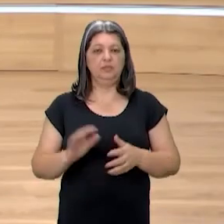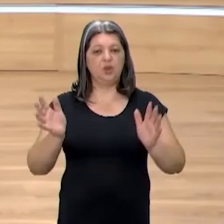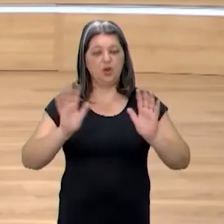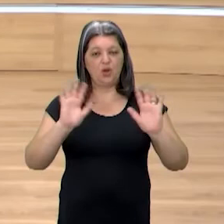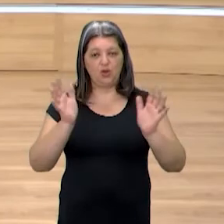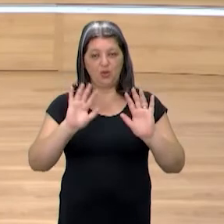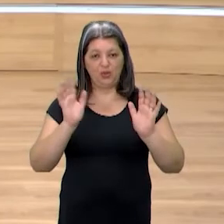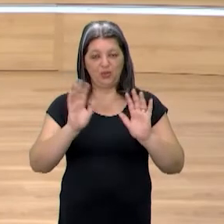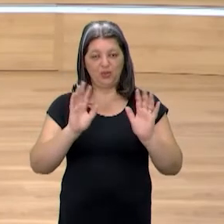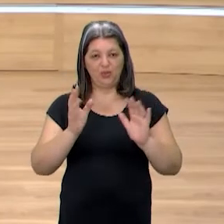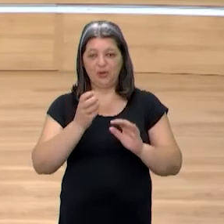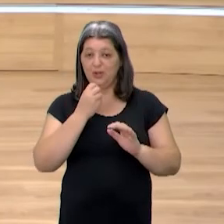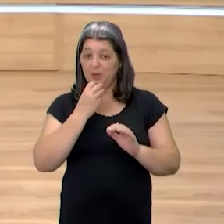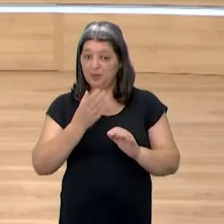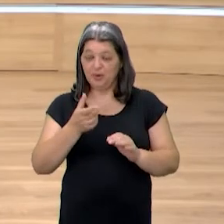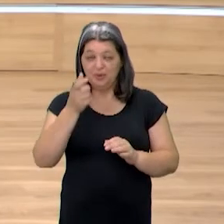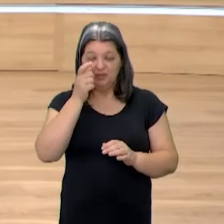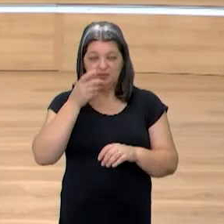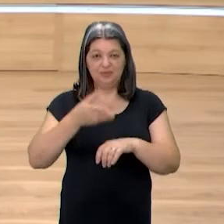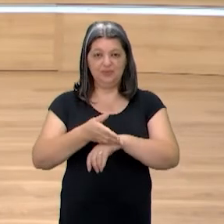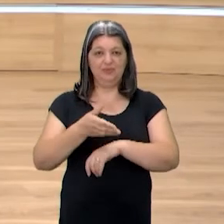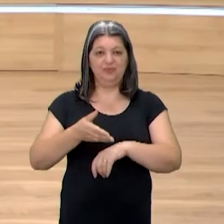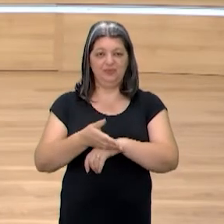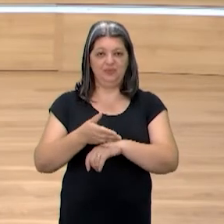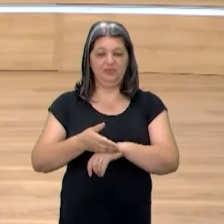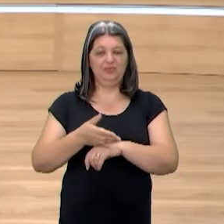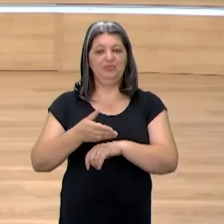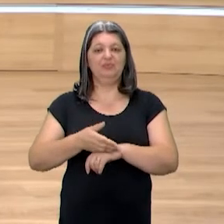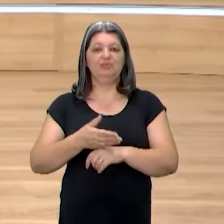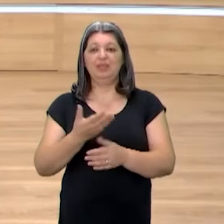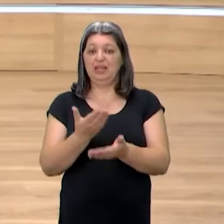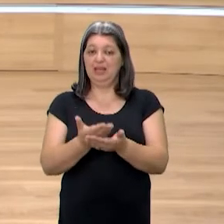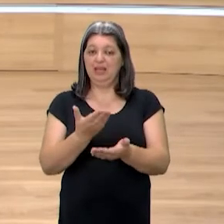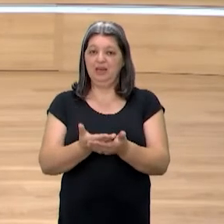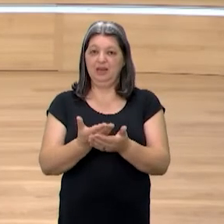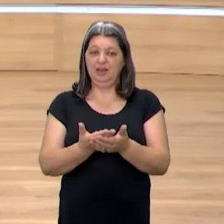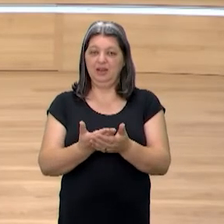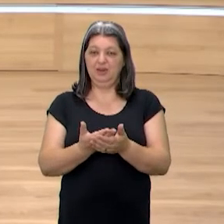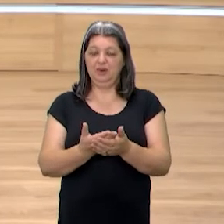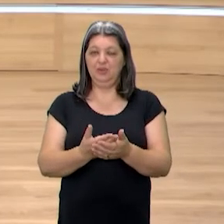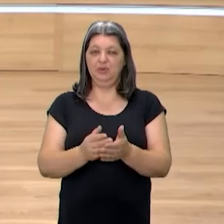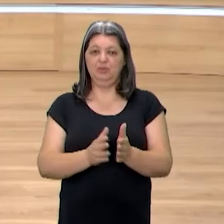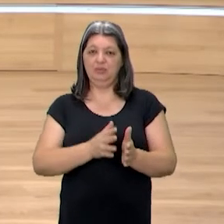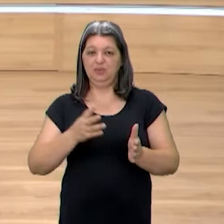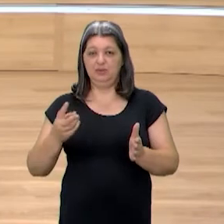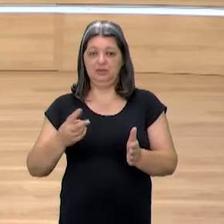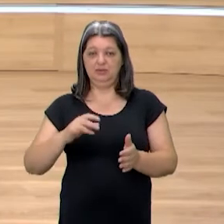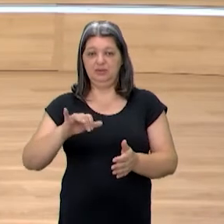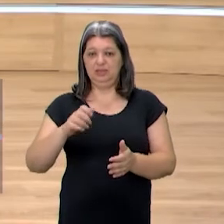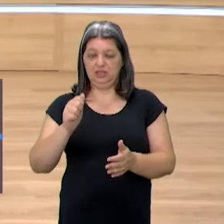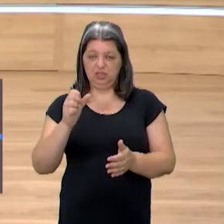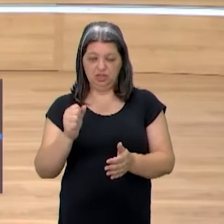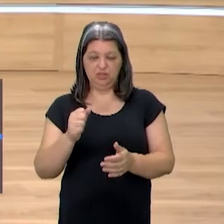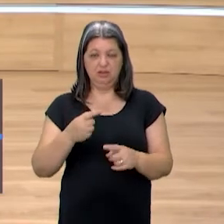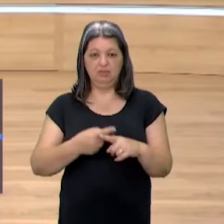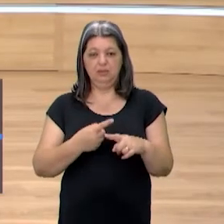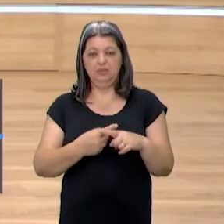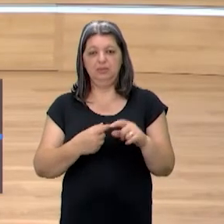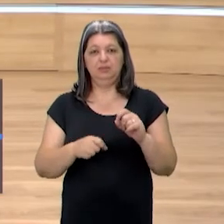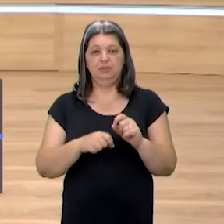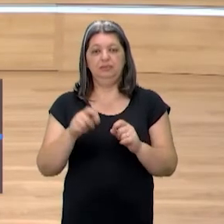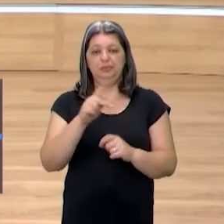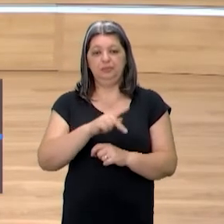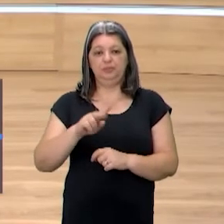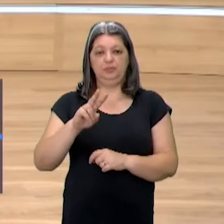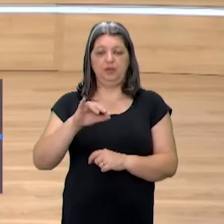Oi, gente, que bom que vocês acessaram a gente aqui nesta aula do segundo termo da EJA. Eu sou a professora Viviane, você é a